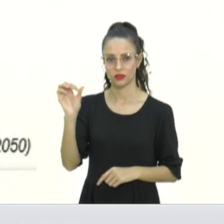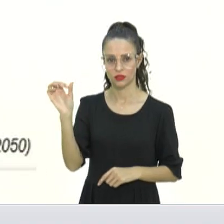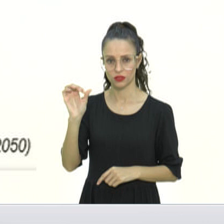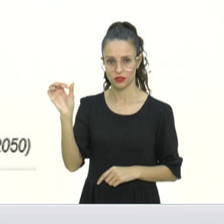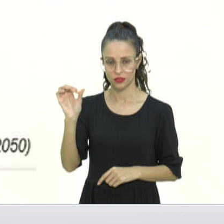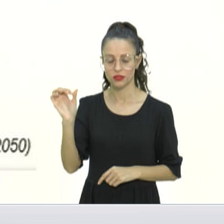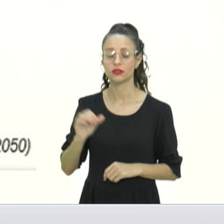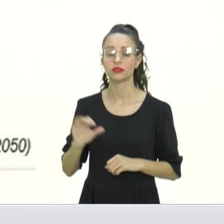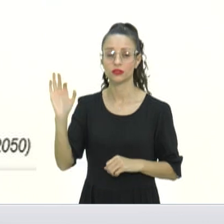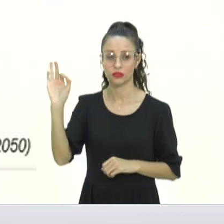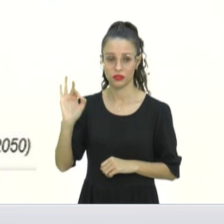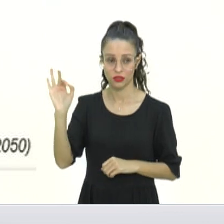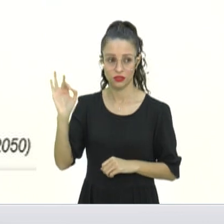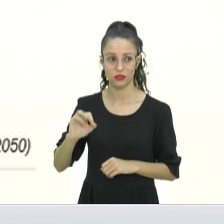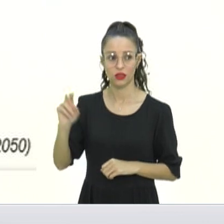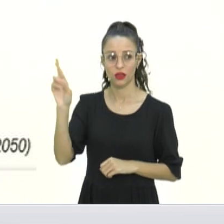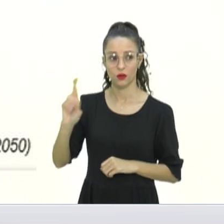Rússia